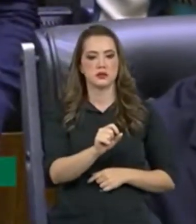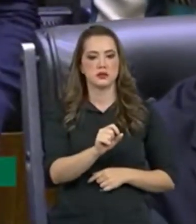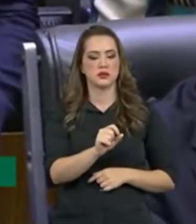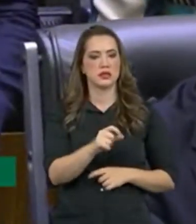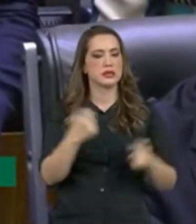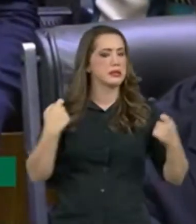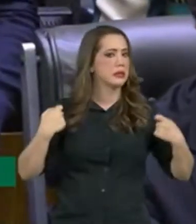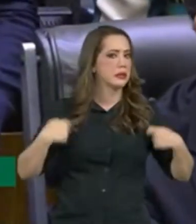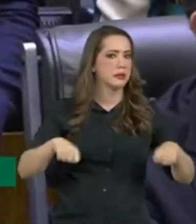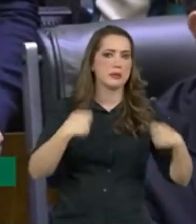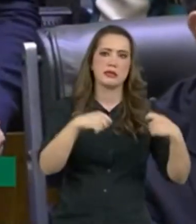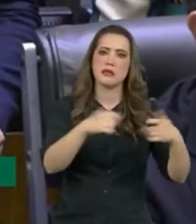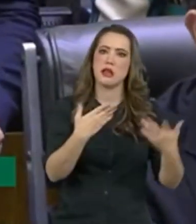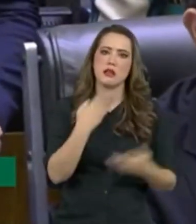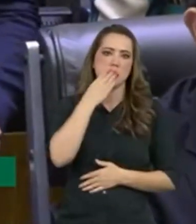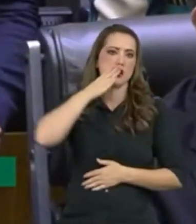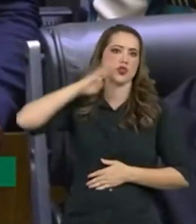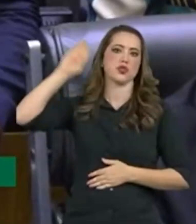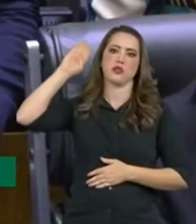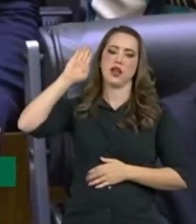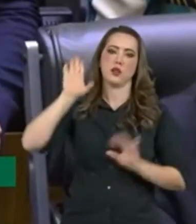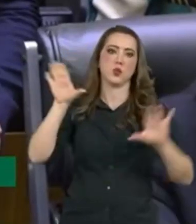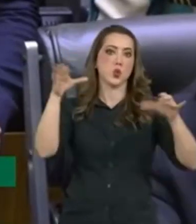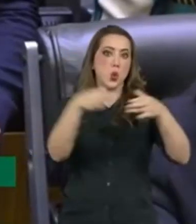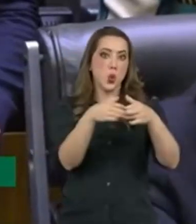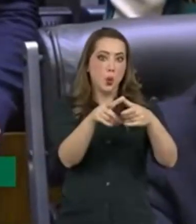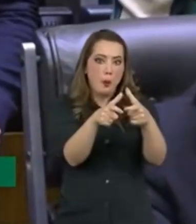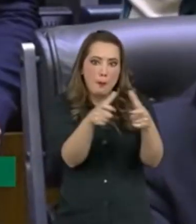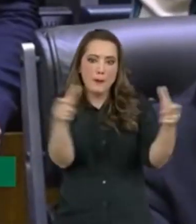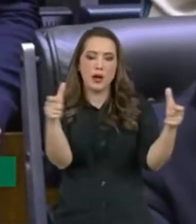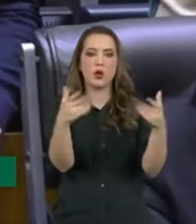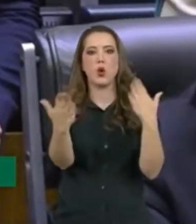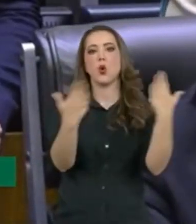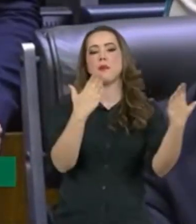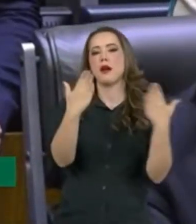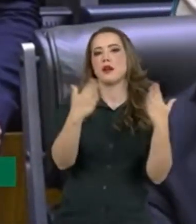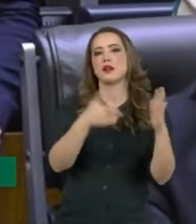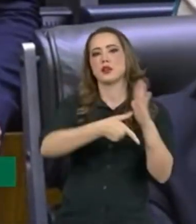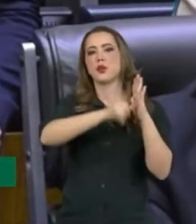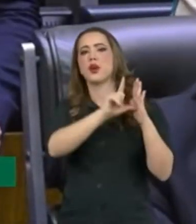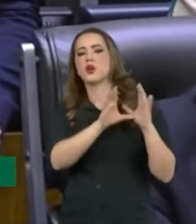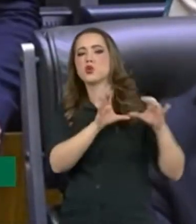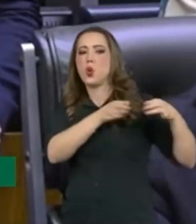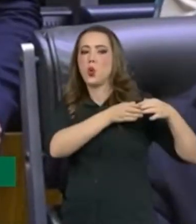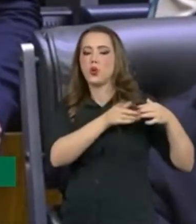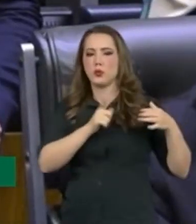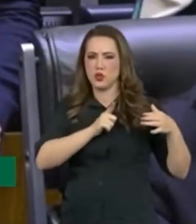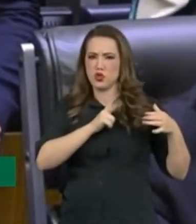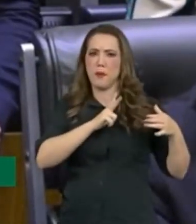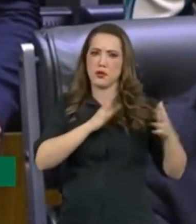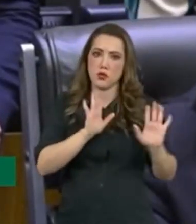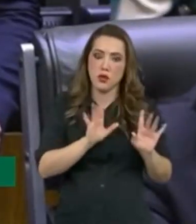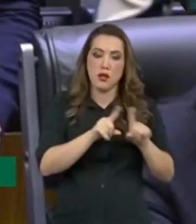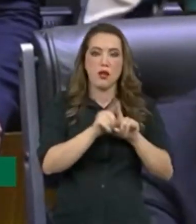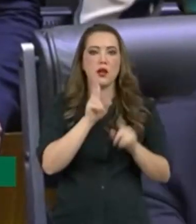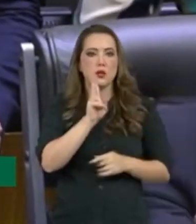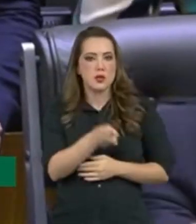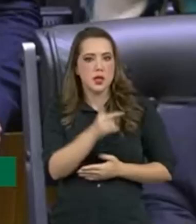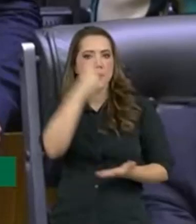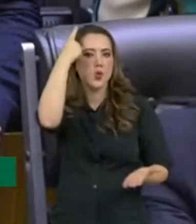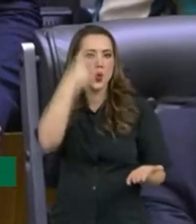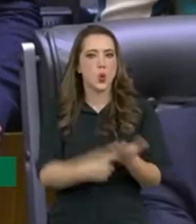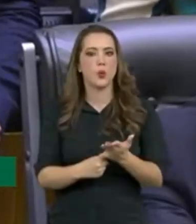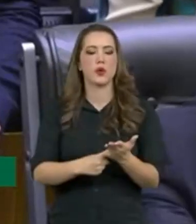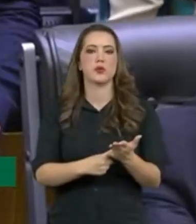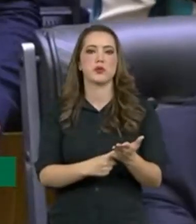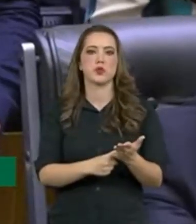que deveria ser candidato por uma frente mais ampla do que o campo político em que me formei, mantendo um firme compromisso com